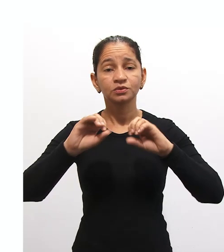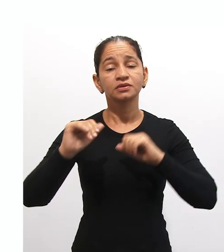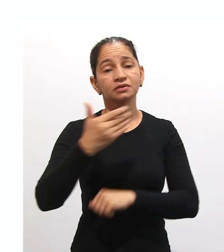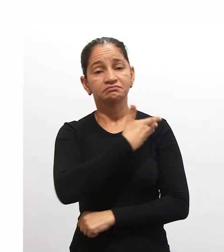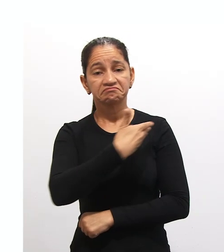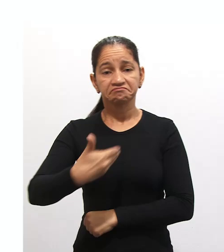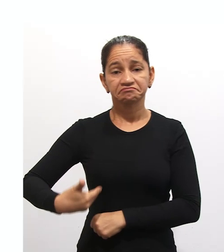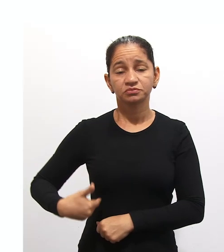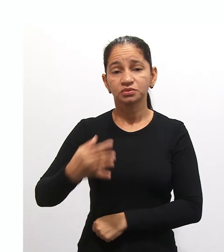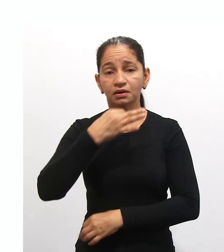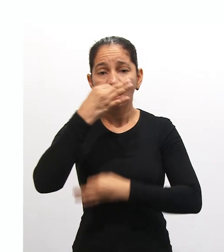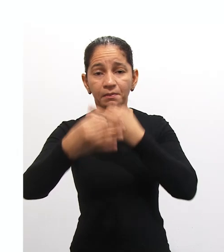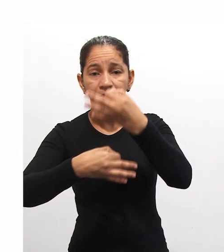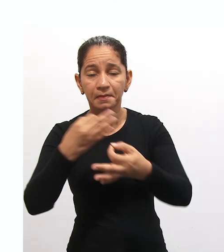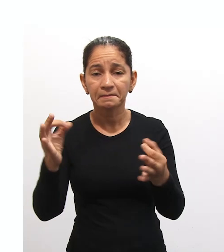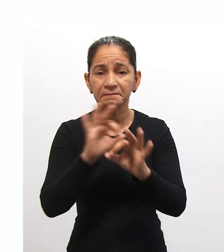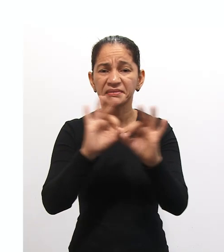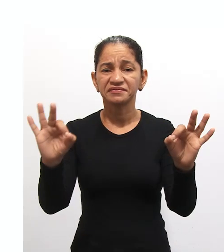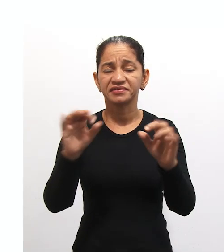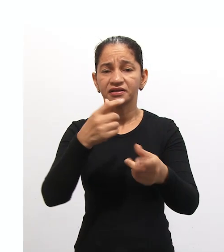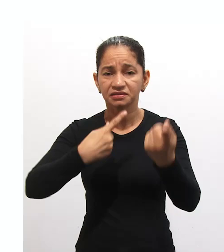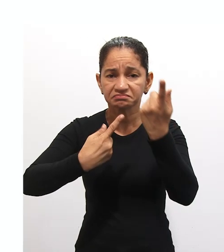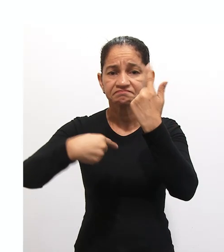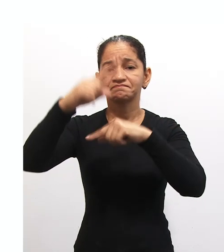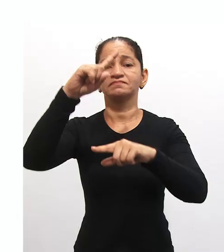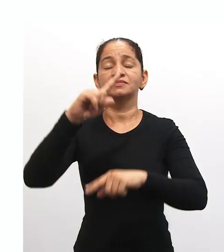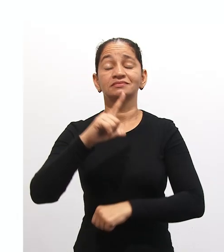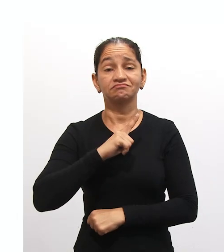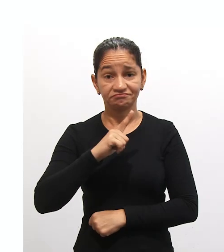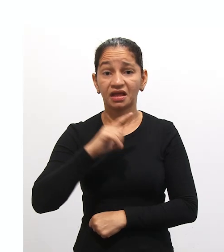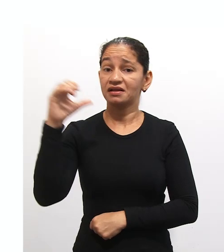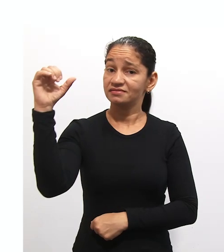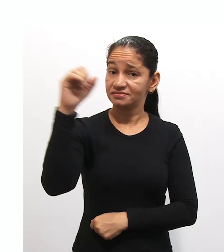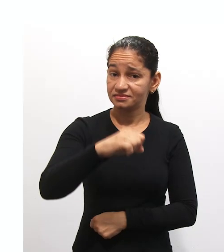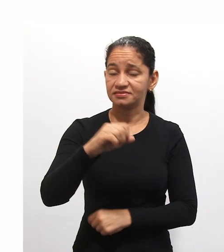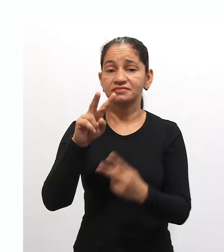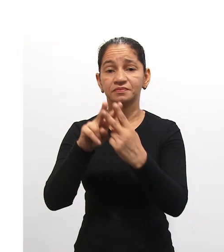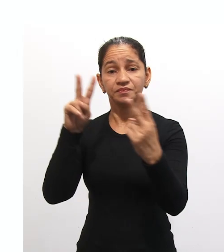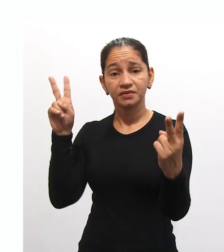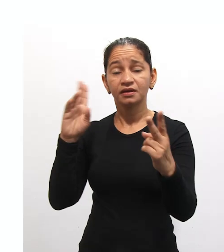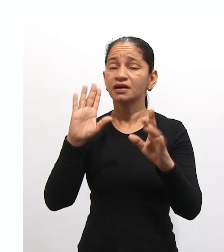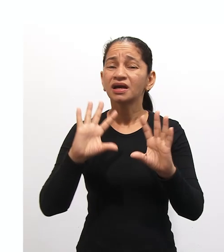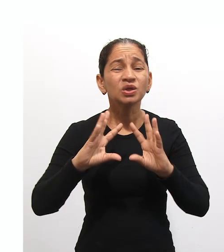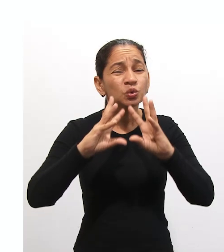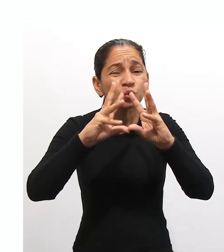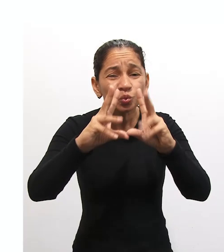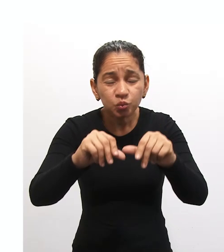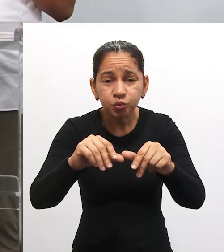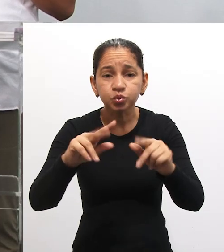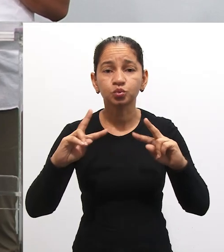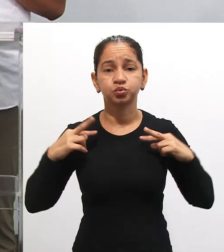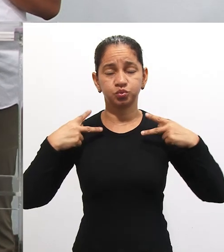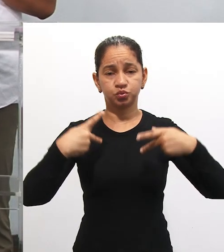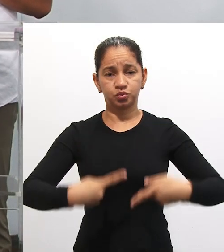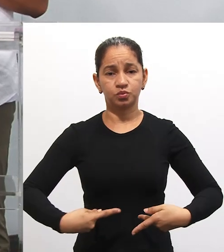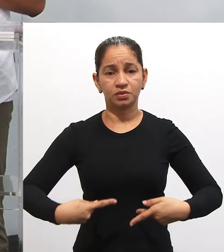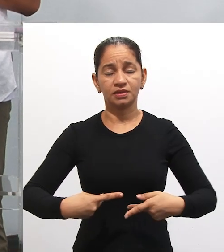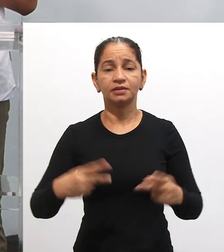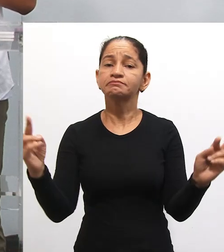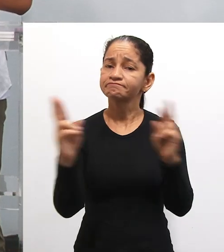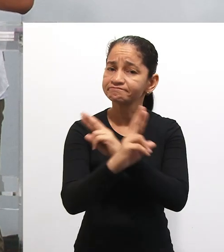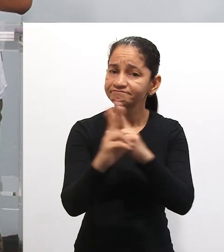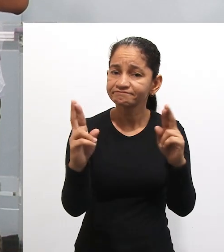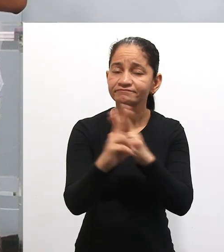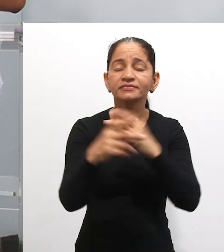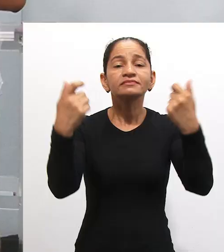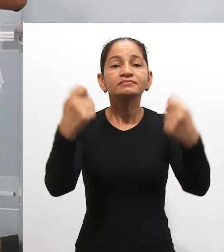consolidando uma educação pública, crítica e transformadora. Essa gestão da EAD, acima de tudo,